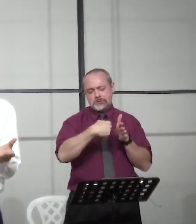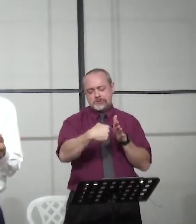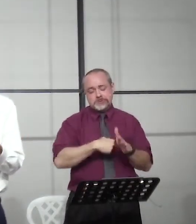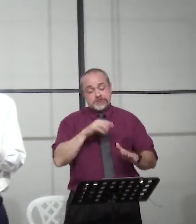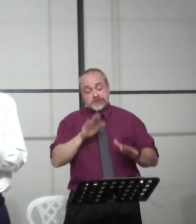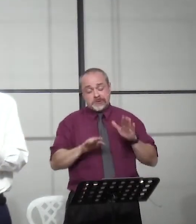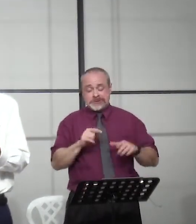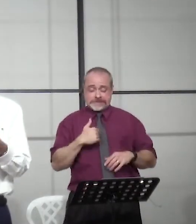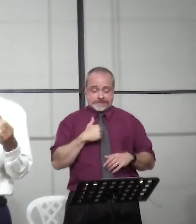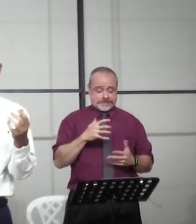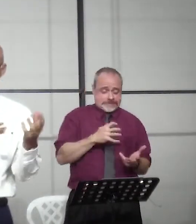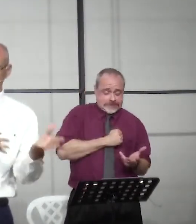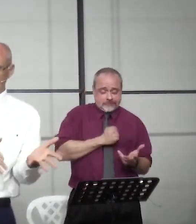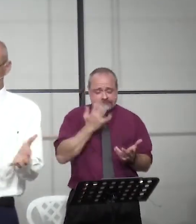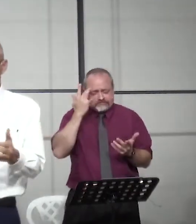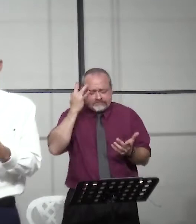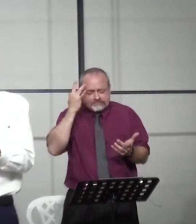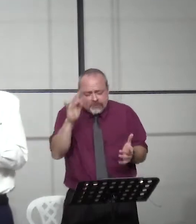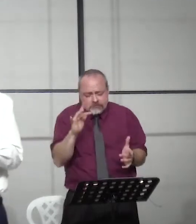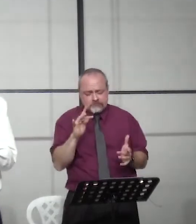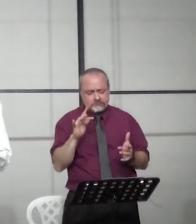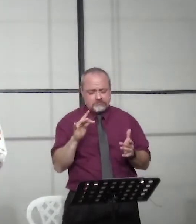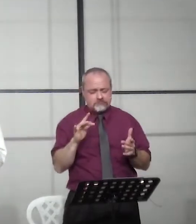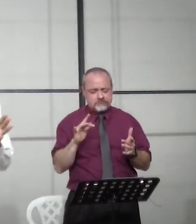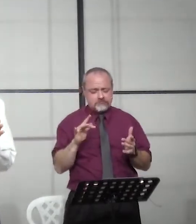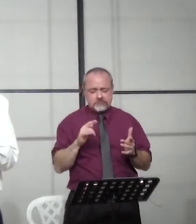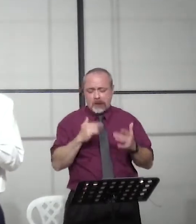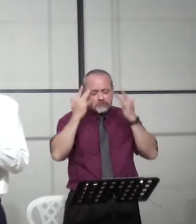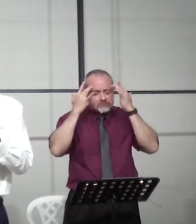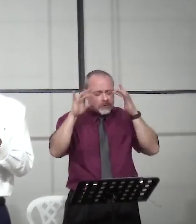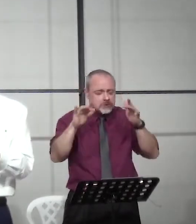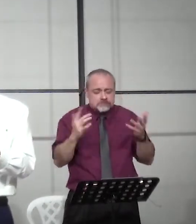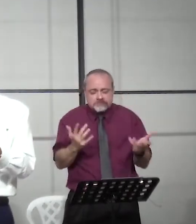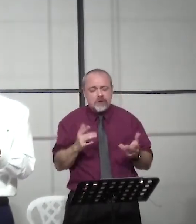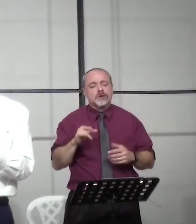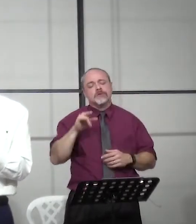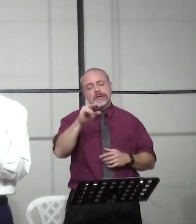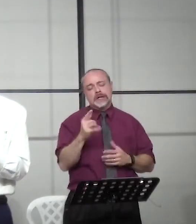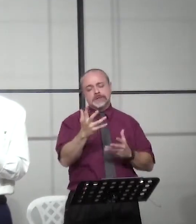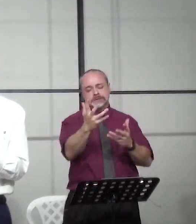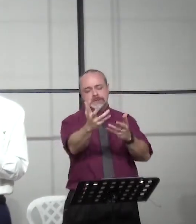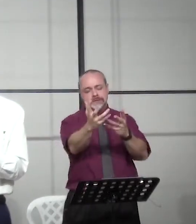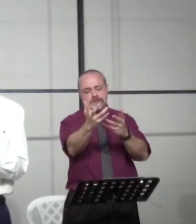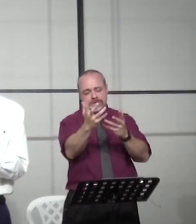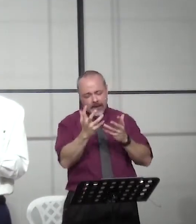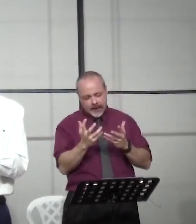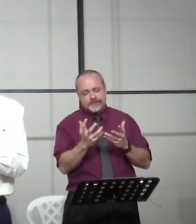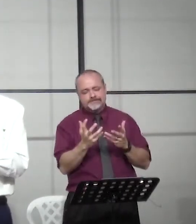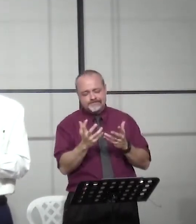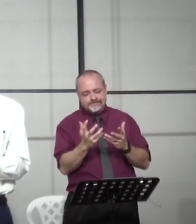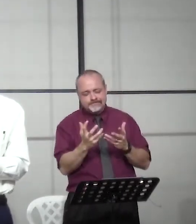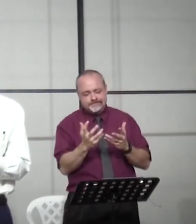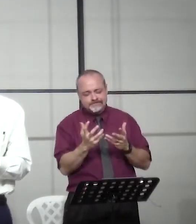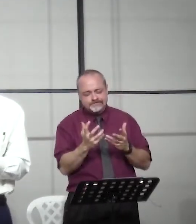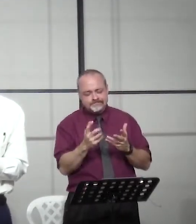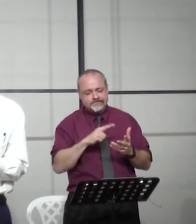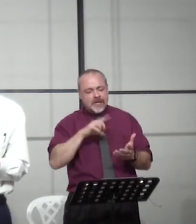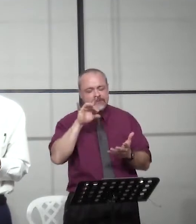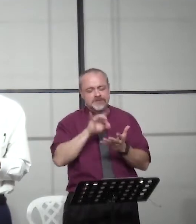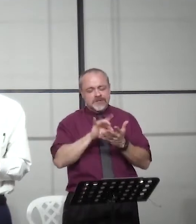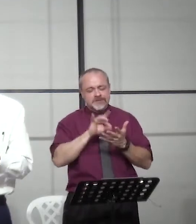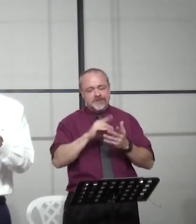sou salvo, eu não sei, tem isso, tem aquilo, sei lá, e você quer ter certeza da